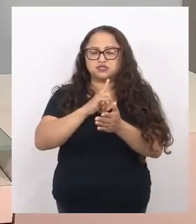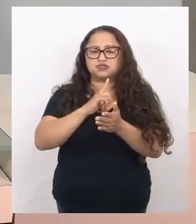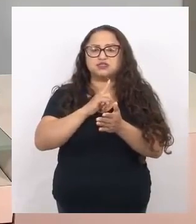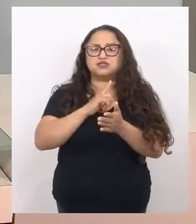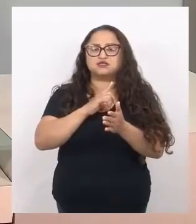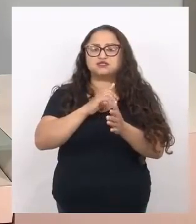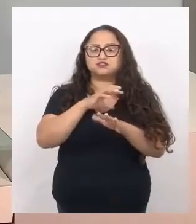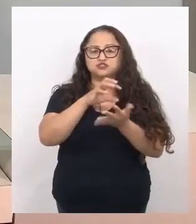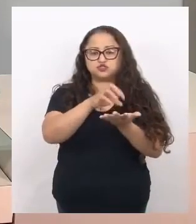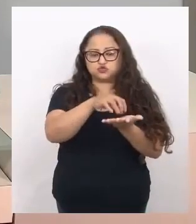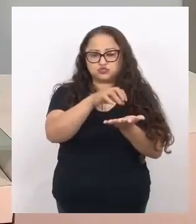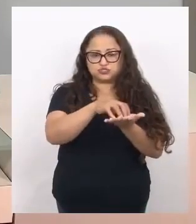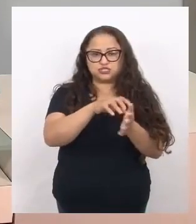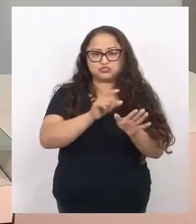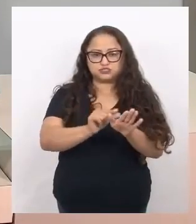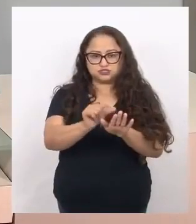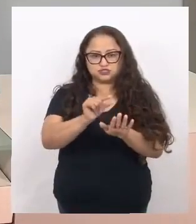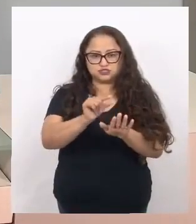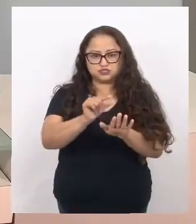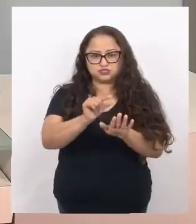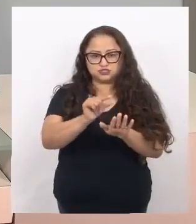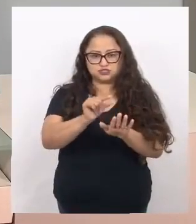curriculares atribuídas.